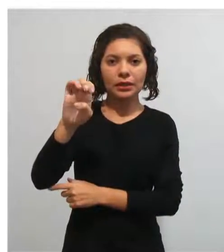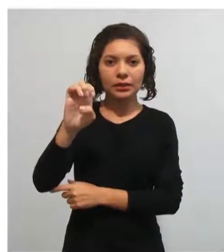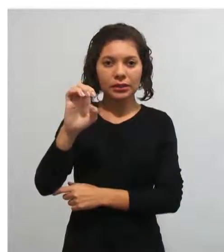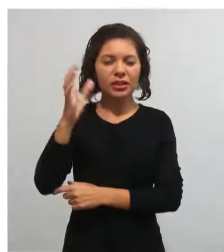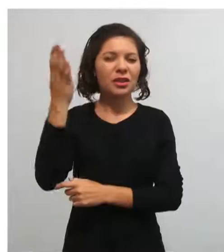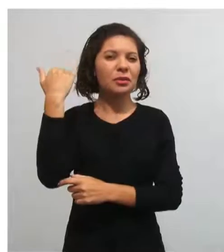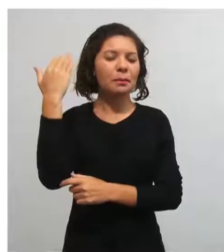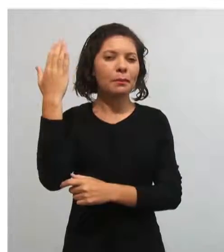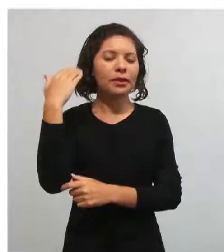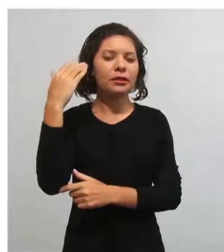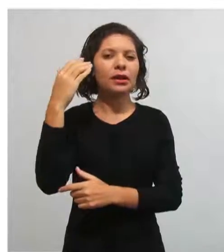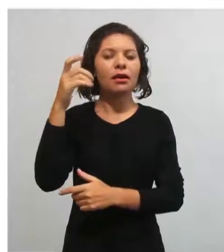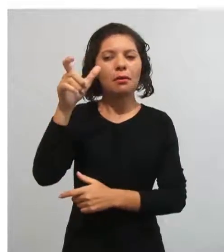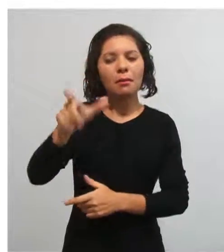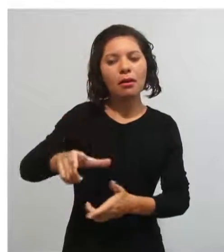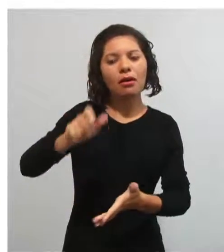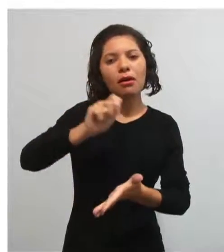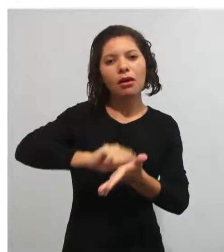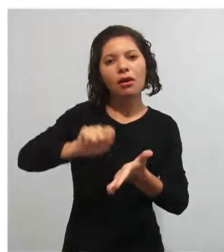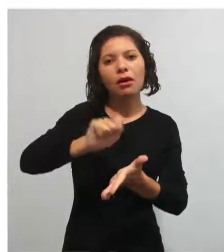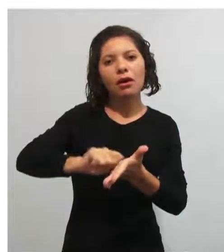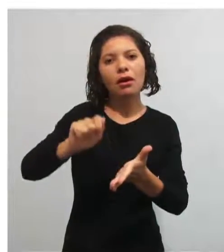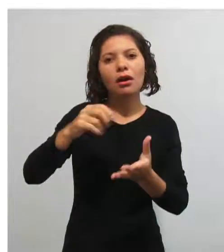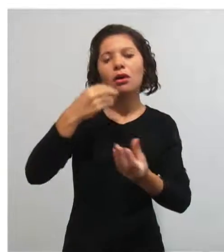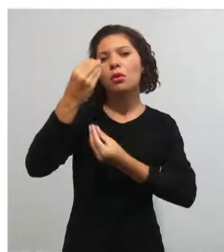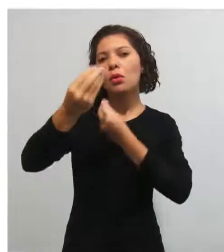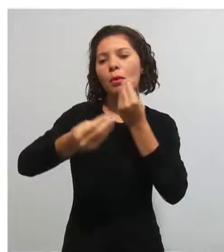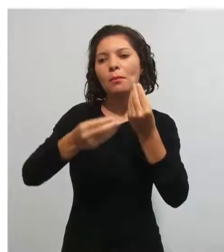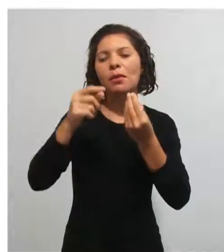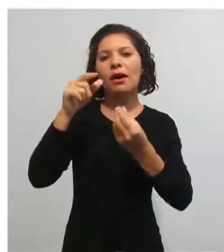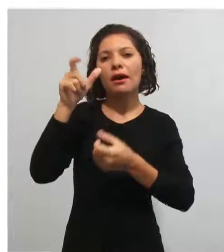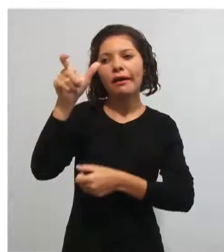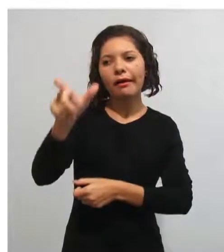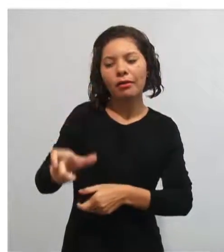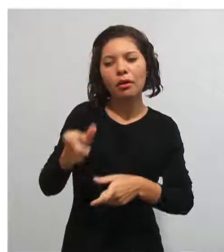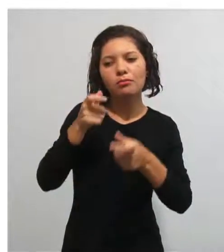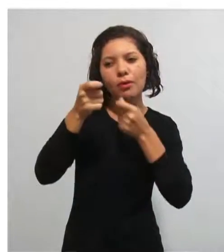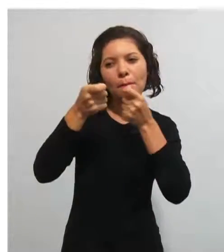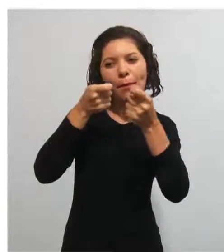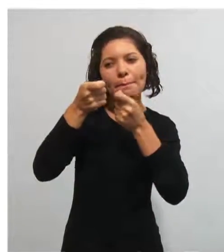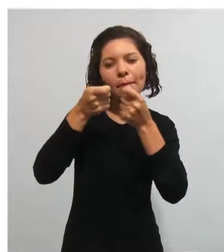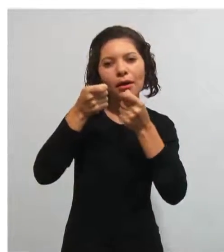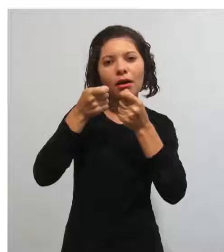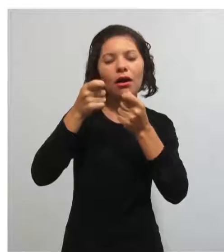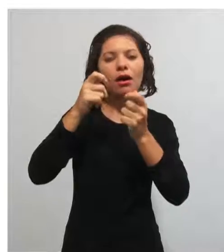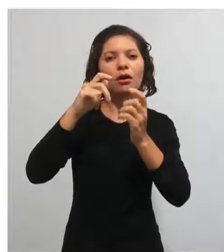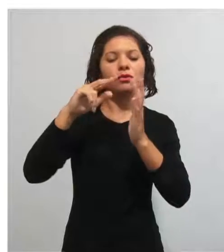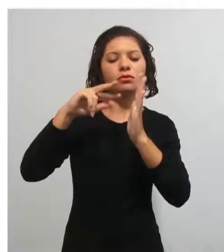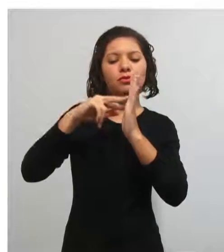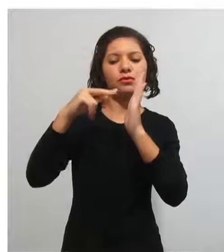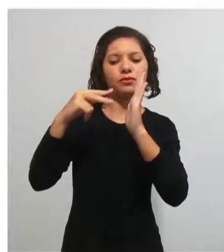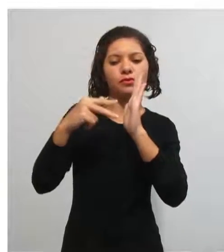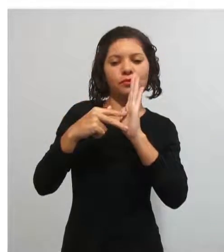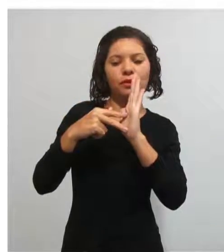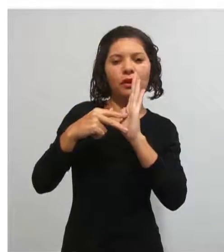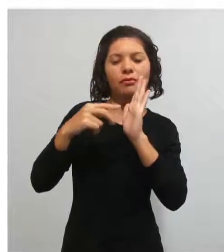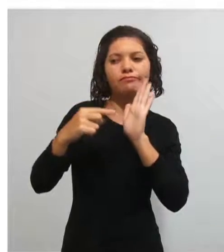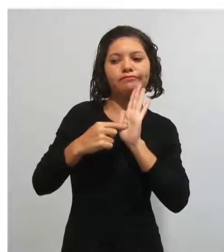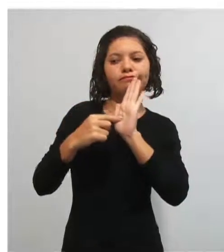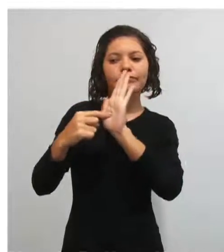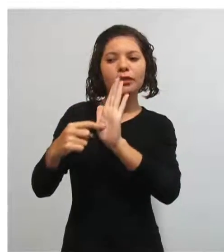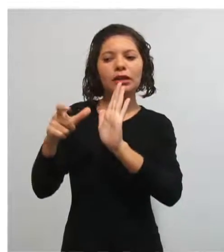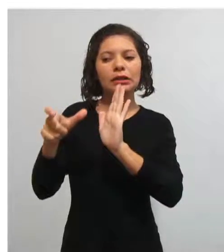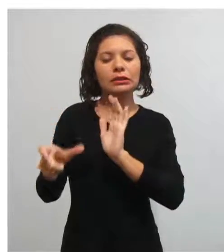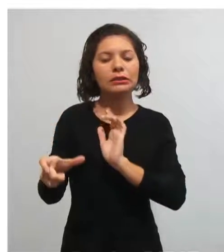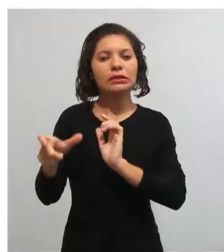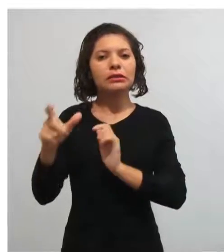autor onipotente que tinha um controle do significado, né, que conduzia o leitor